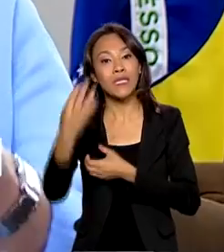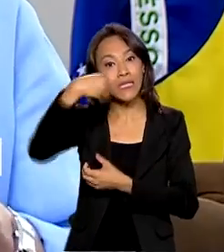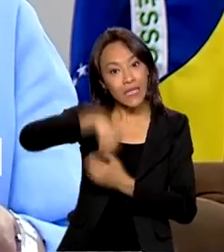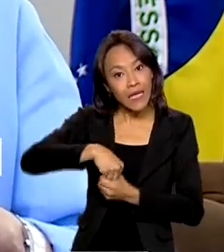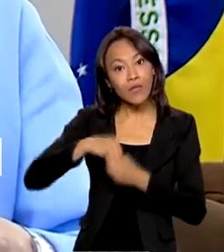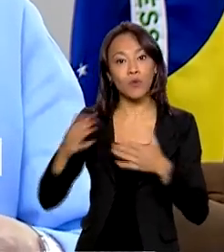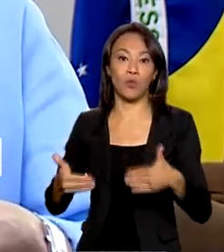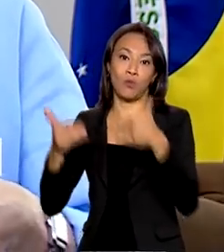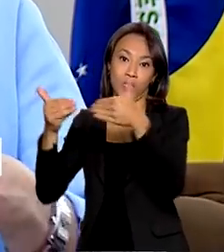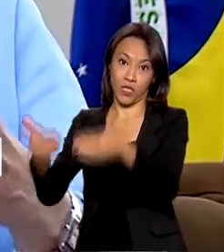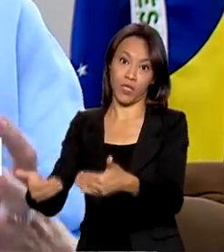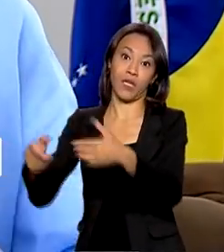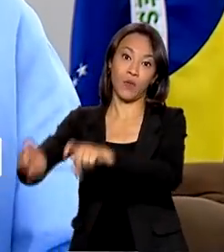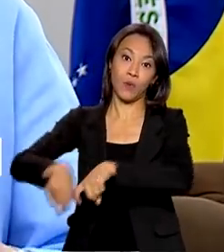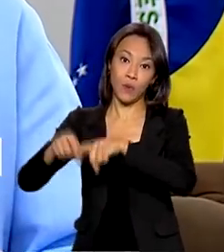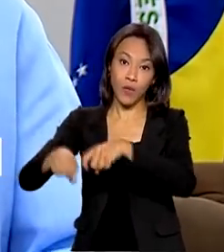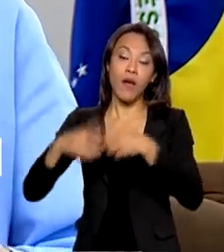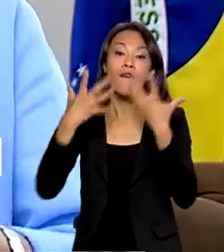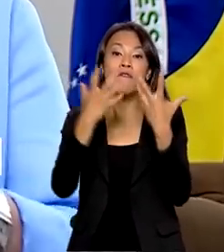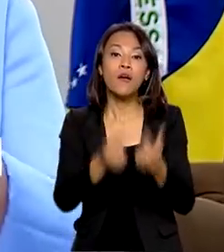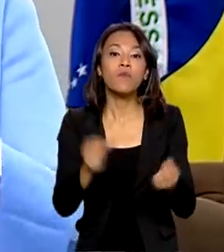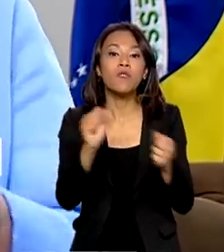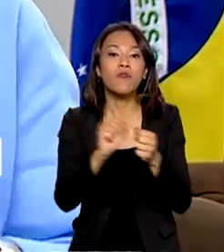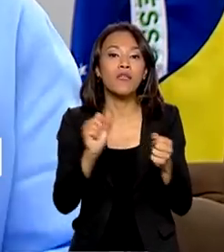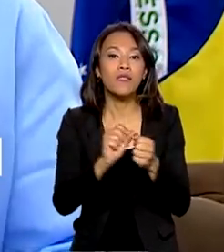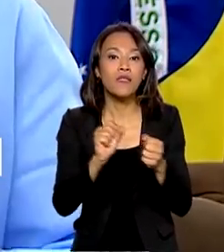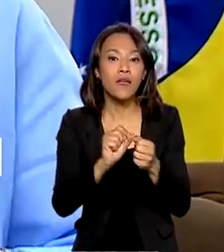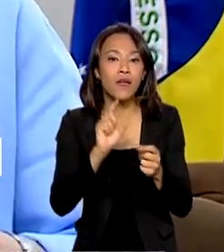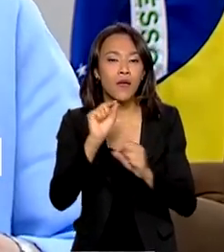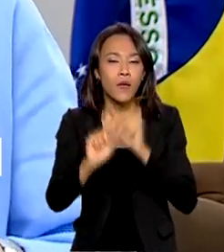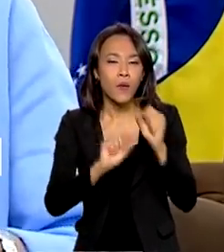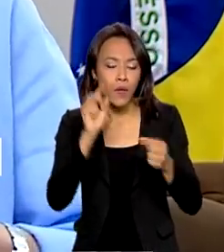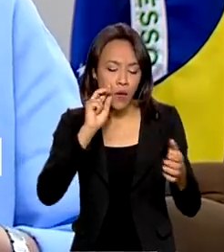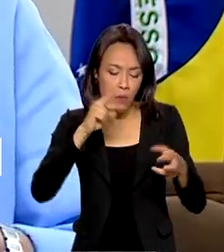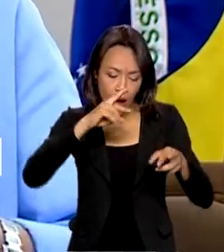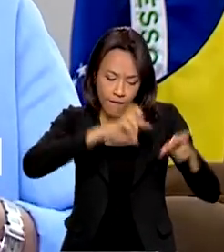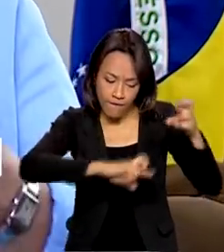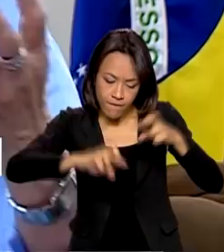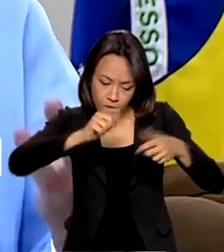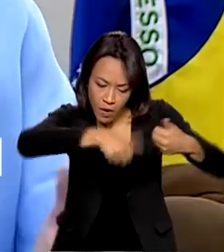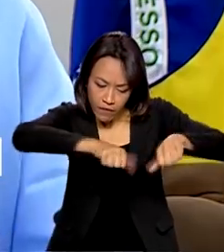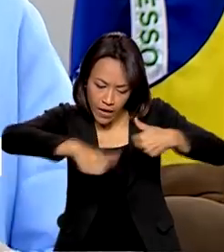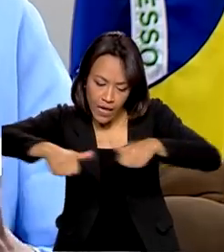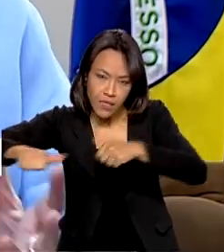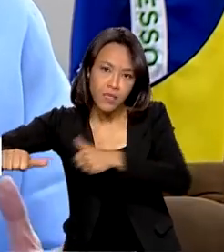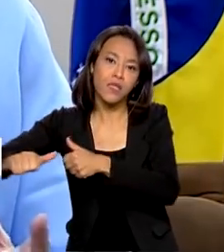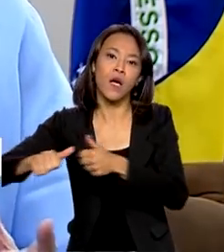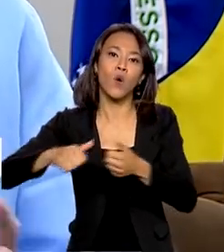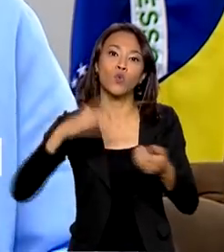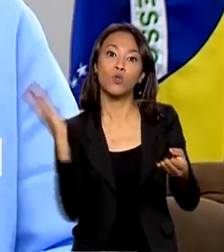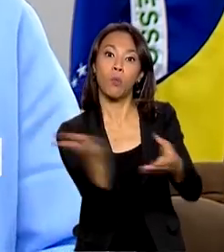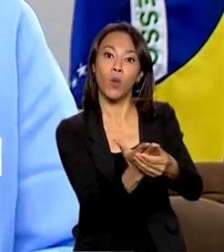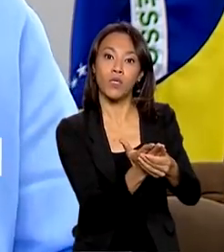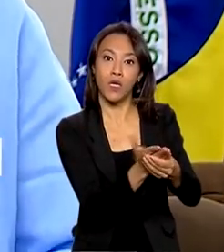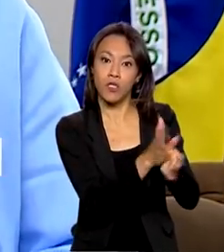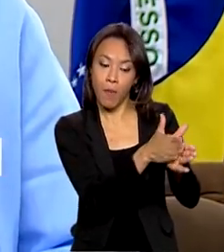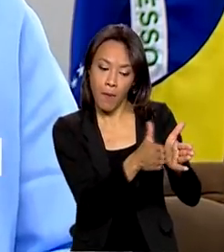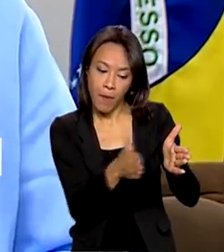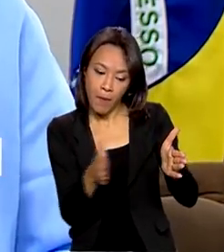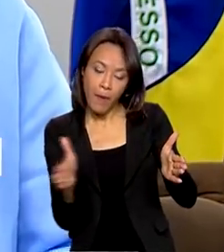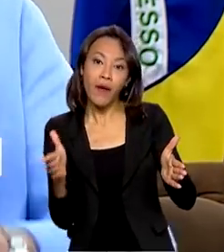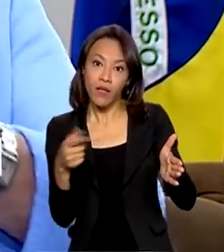Agricultura Então nós vamos fazer a auditoria só dos processos então vai dar uma velocidade um ganho enorme